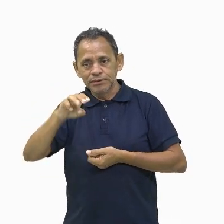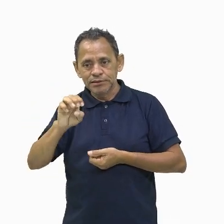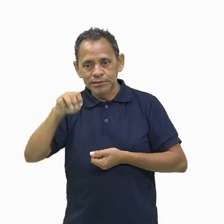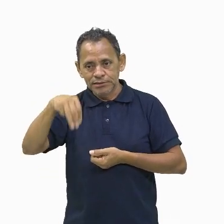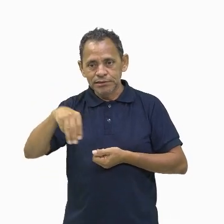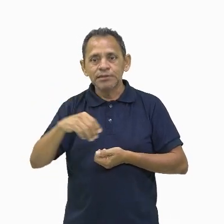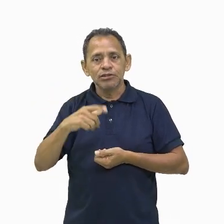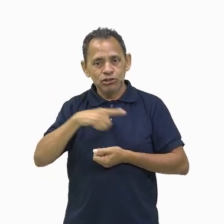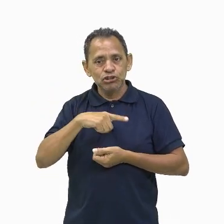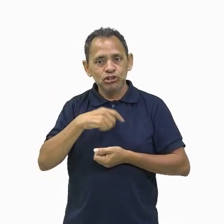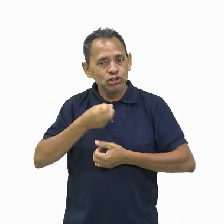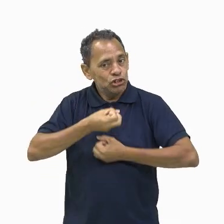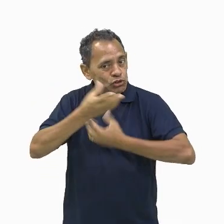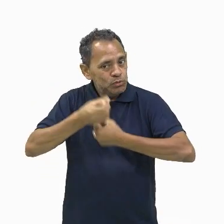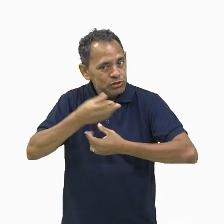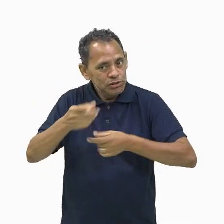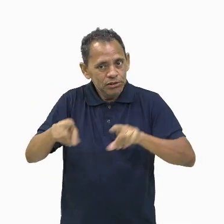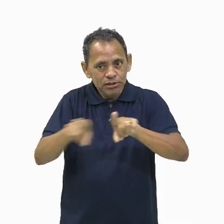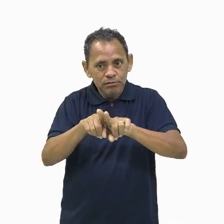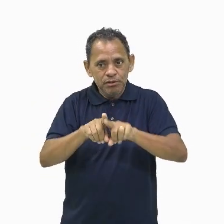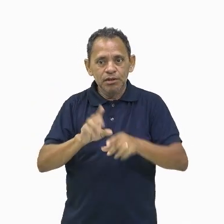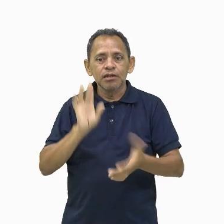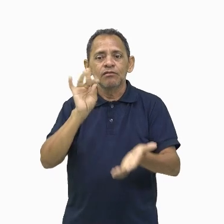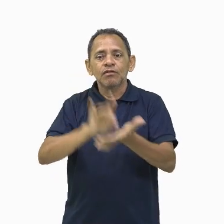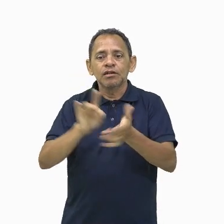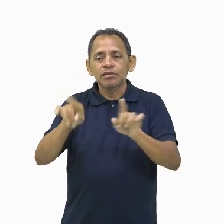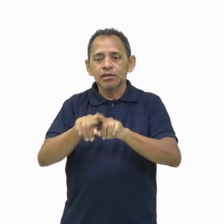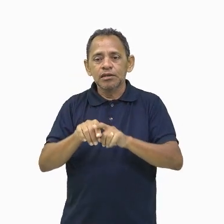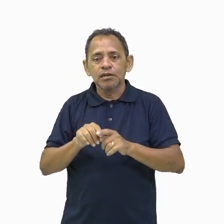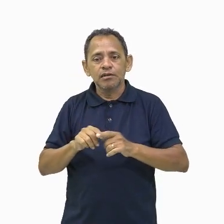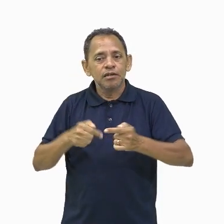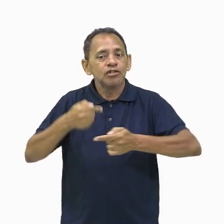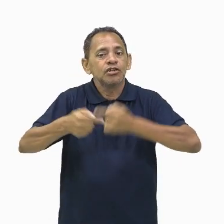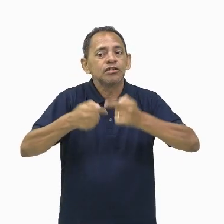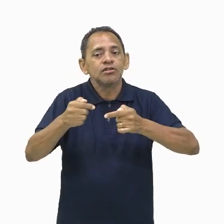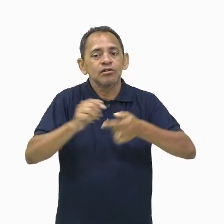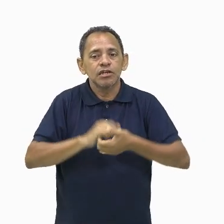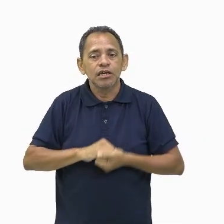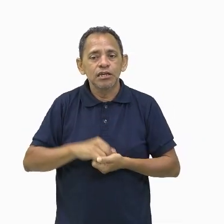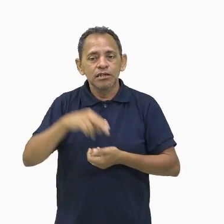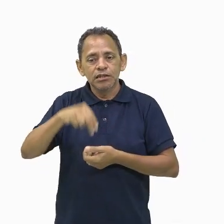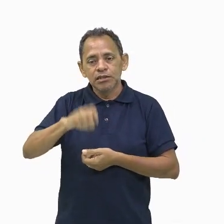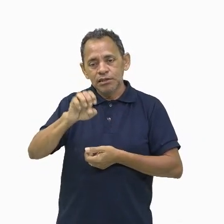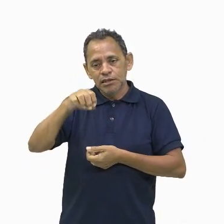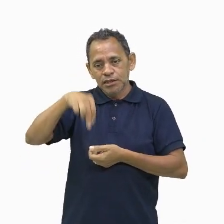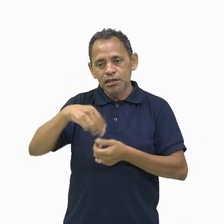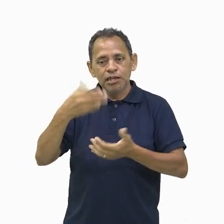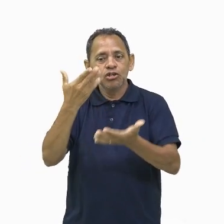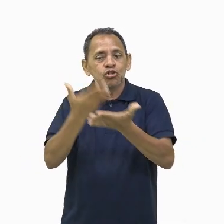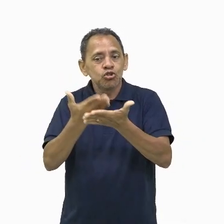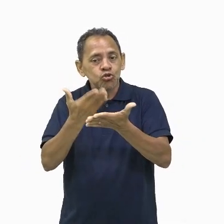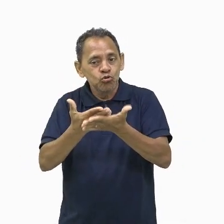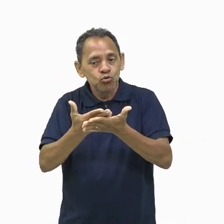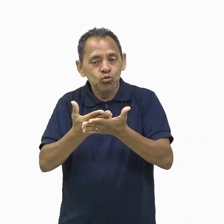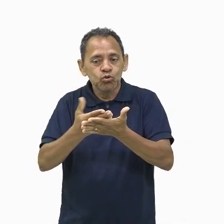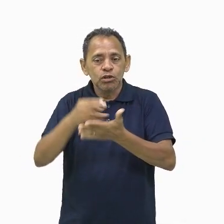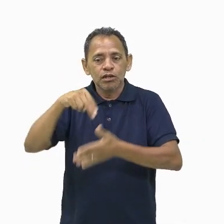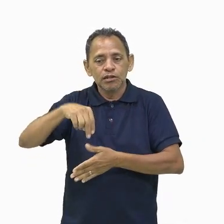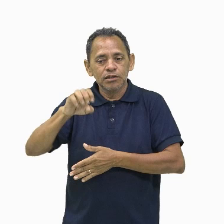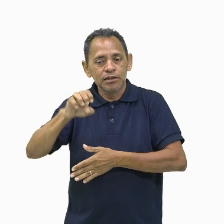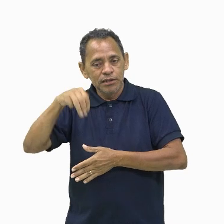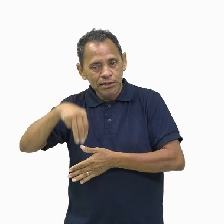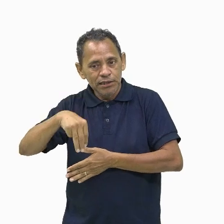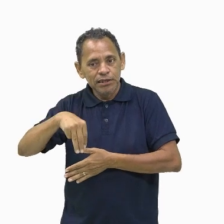essa expressão. Que era justamente a geração que nem estuda, nem trabalha, nem faz tarefas domésticas, nem ajuda